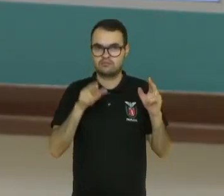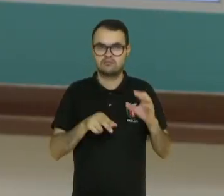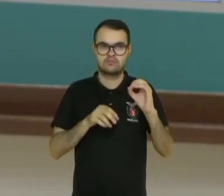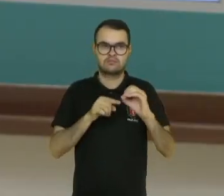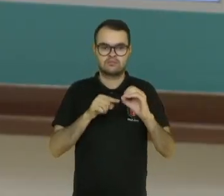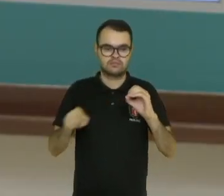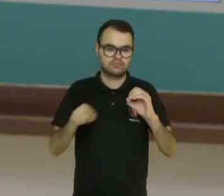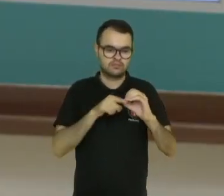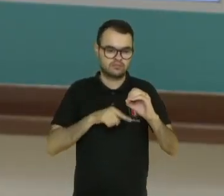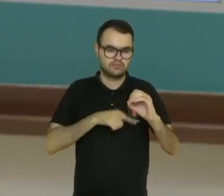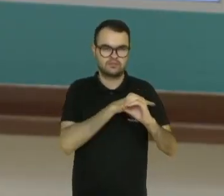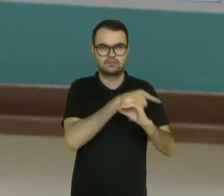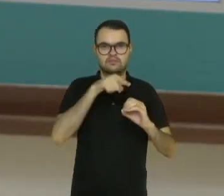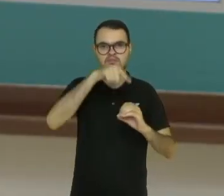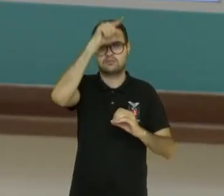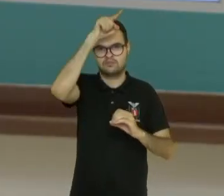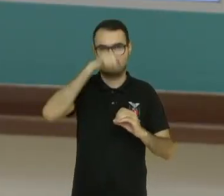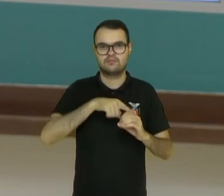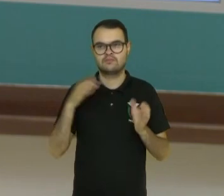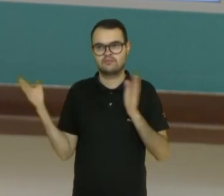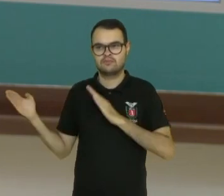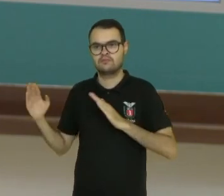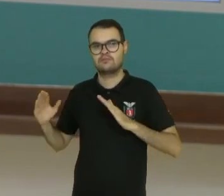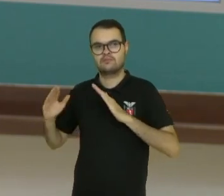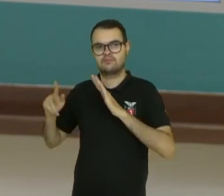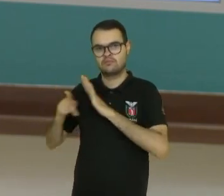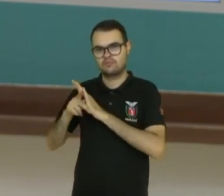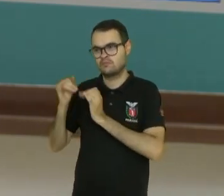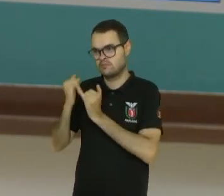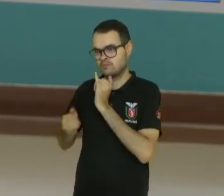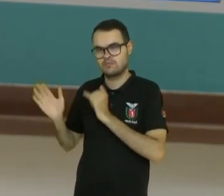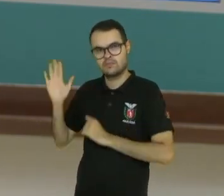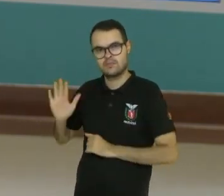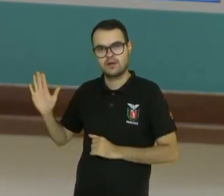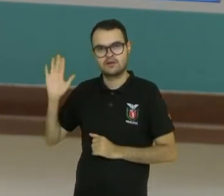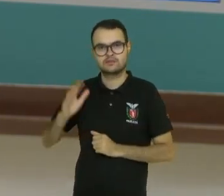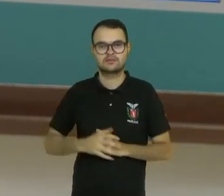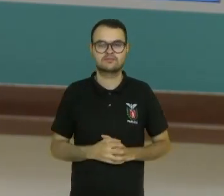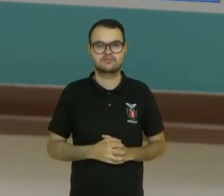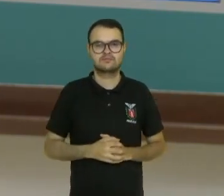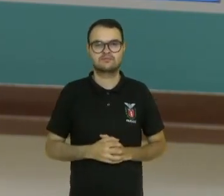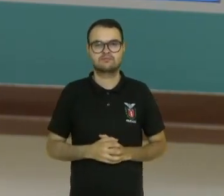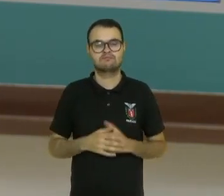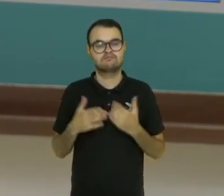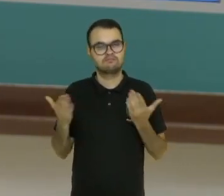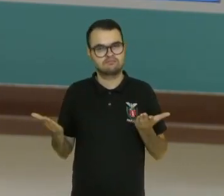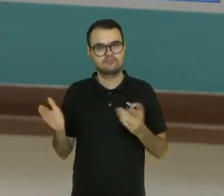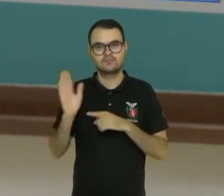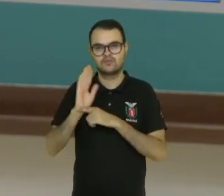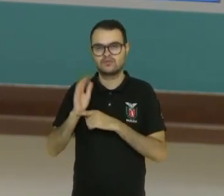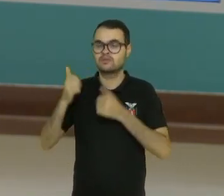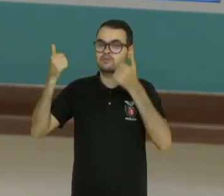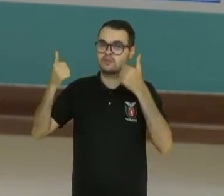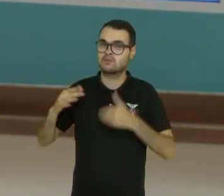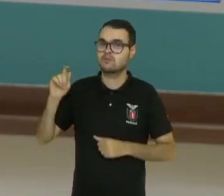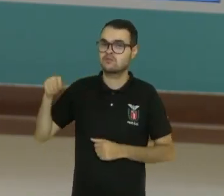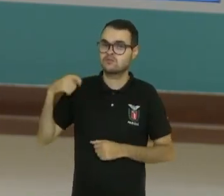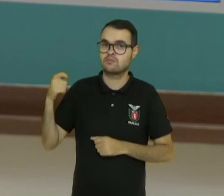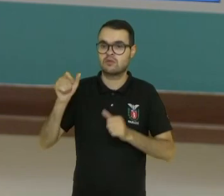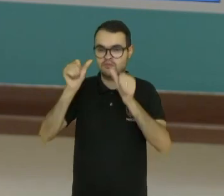esse ângulo de 109,5 na molécula. Nesse